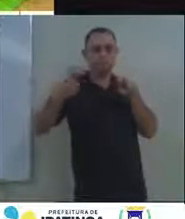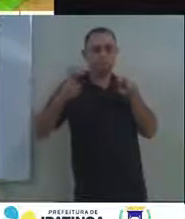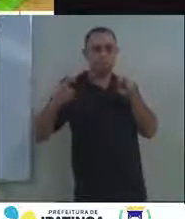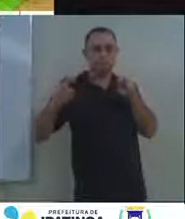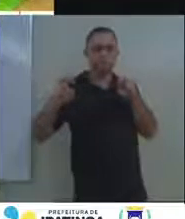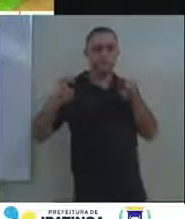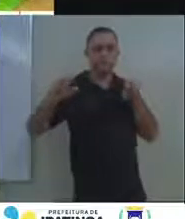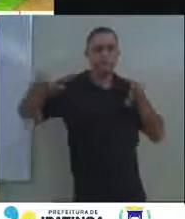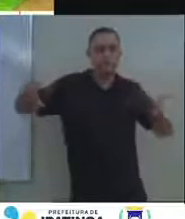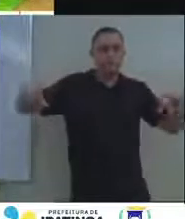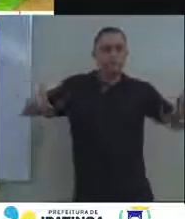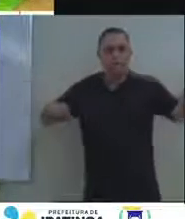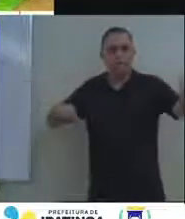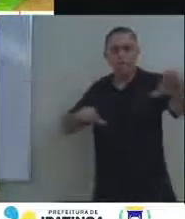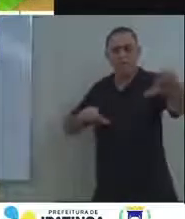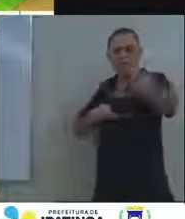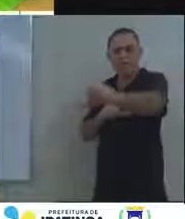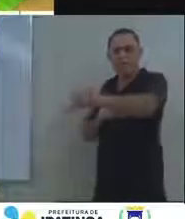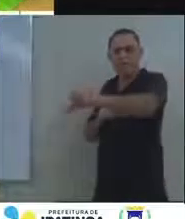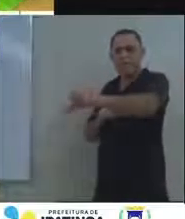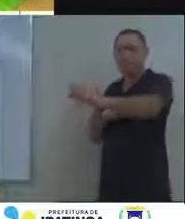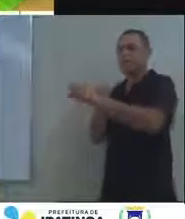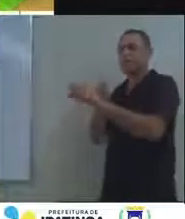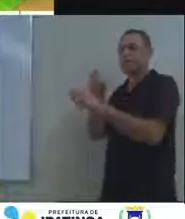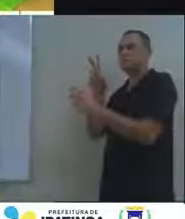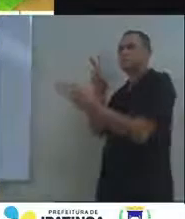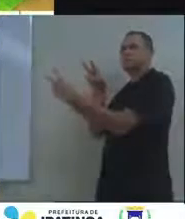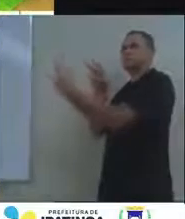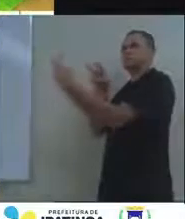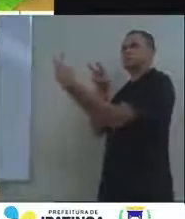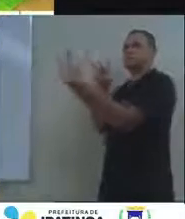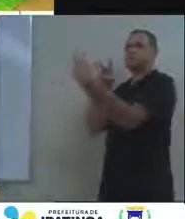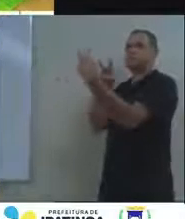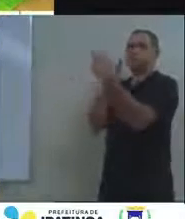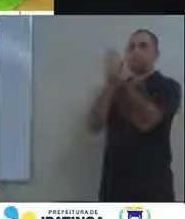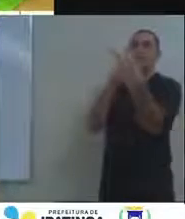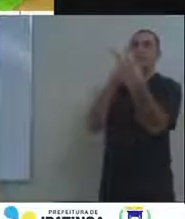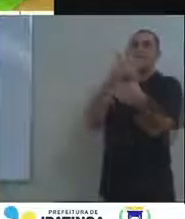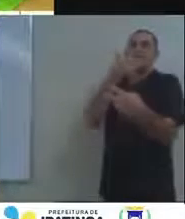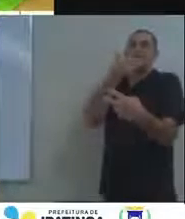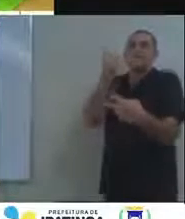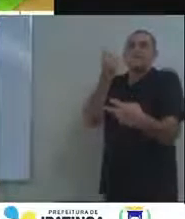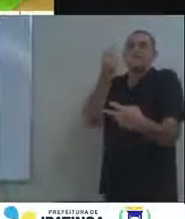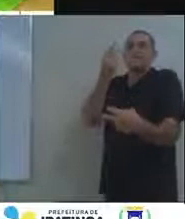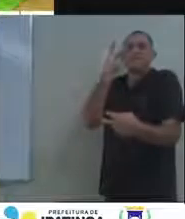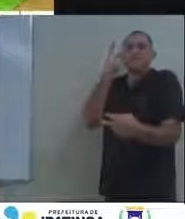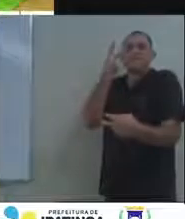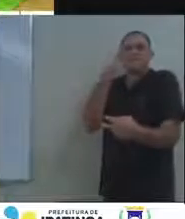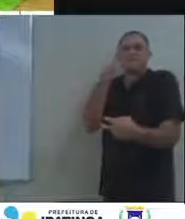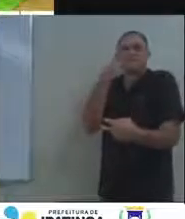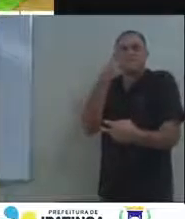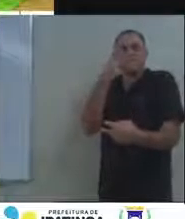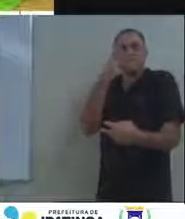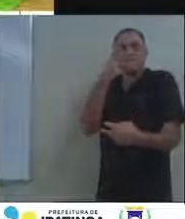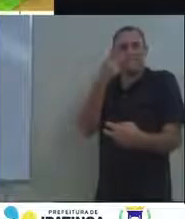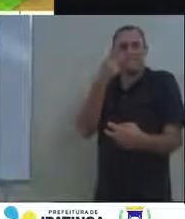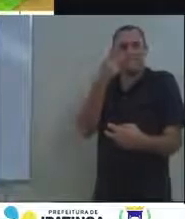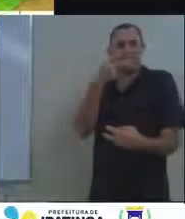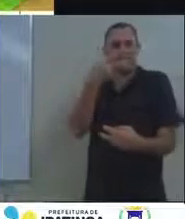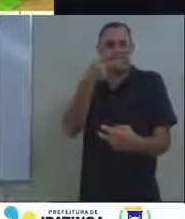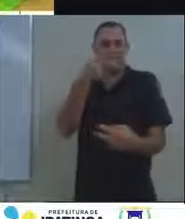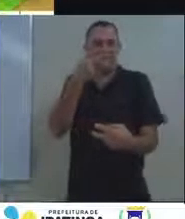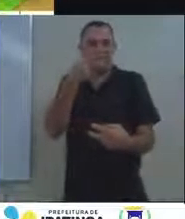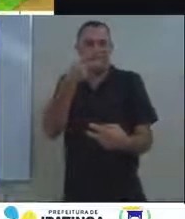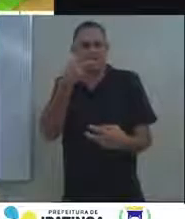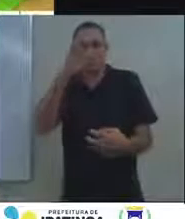mudando de posição faz com que eu consiga manter a intensidade da minha voz no volume mais adequado, eu não